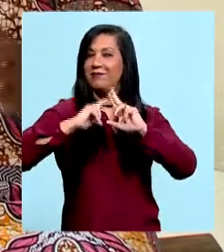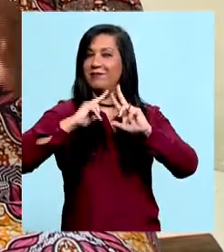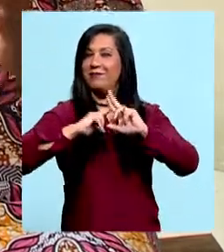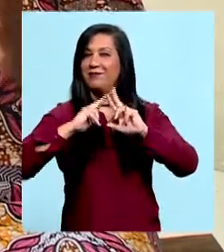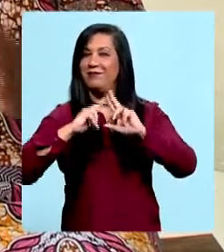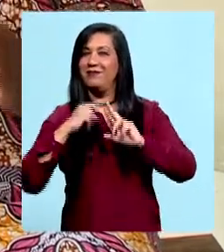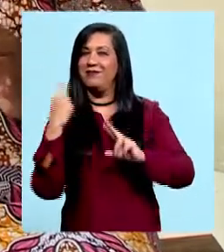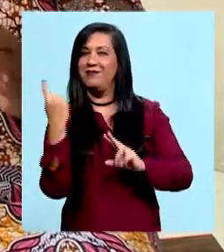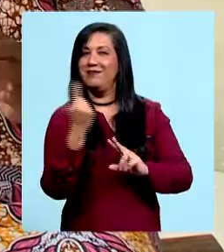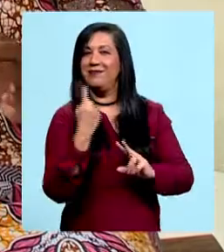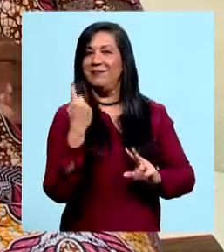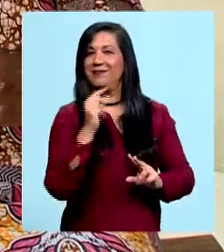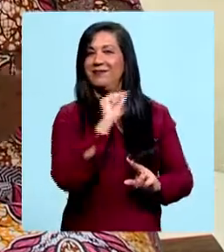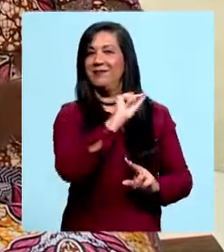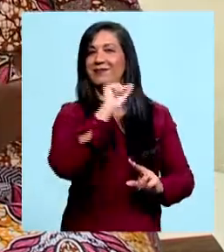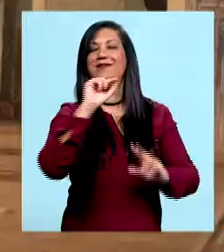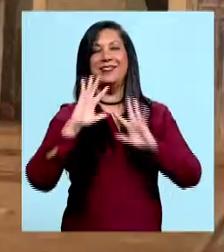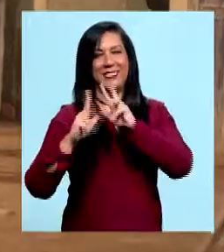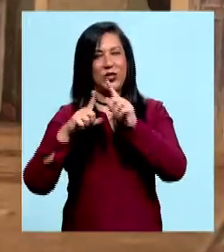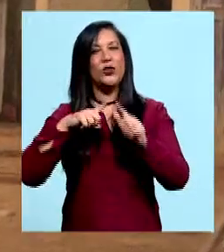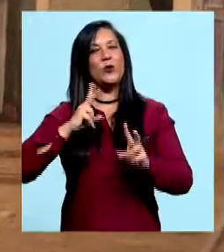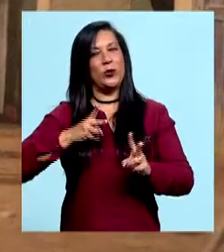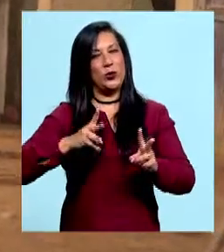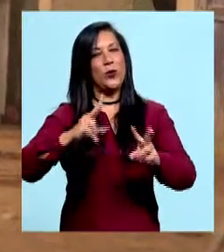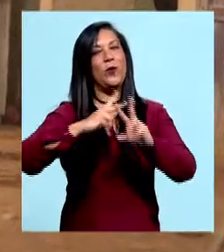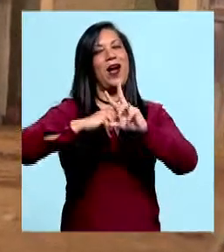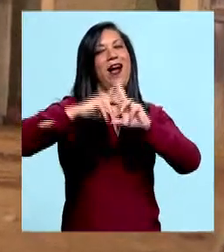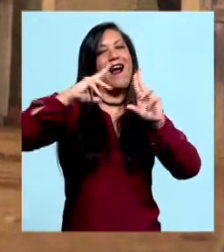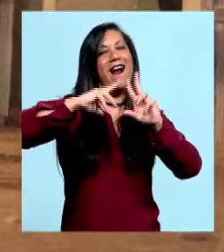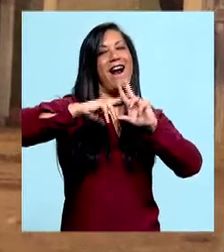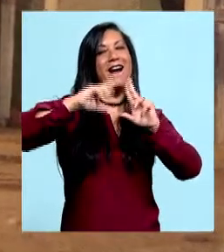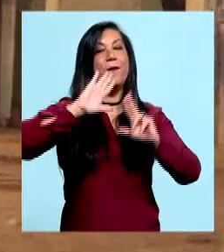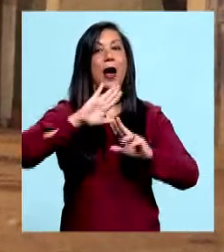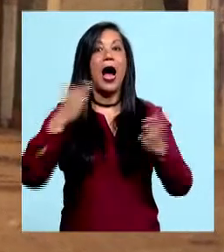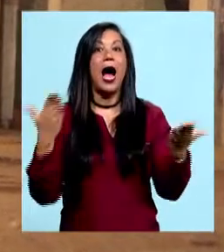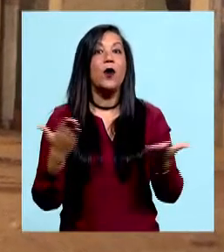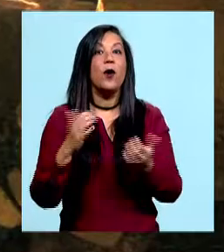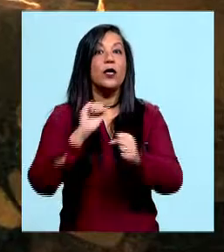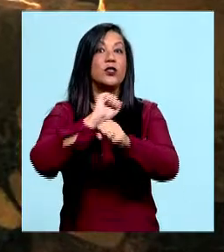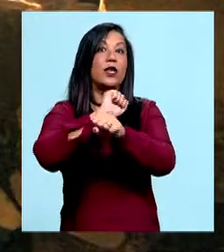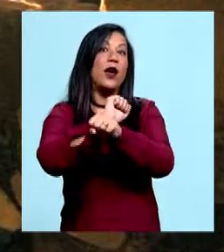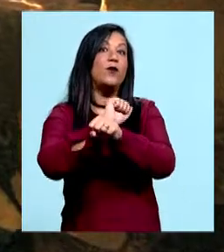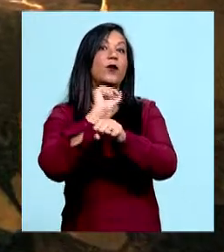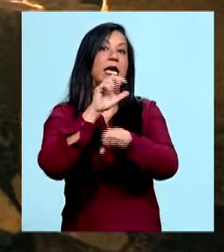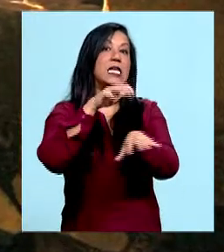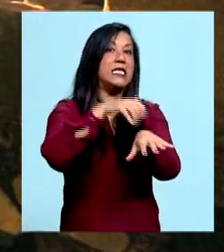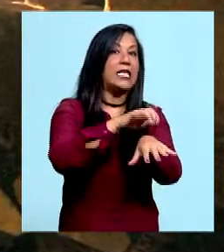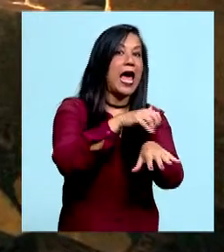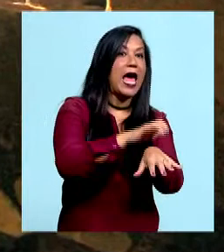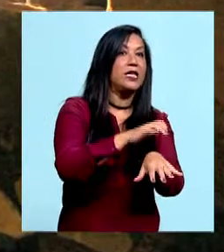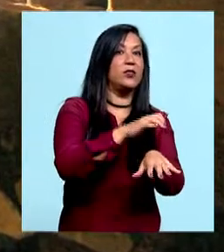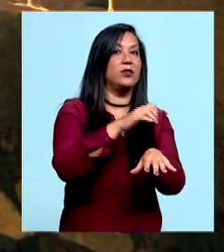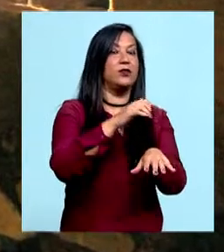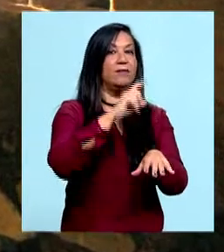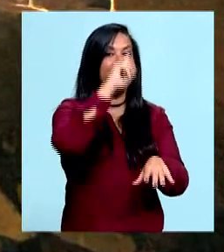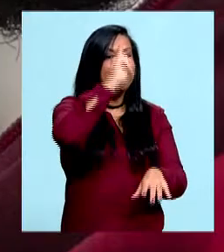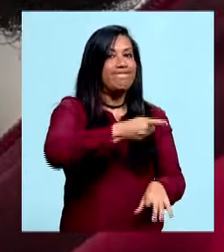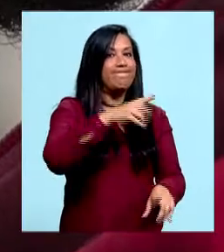nos cantos mais sombrios do mundo. Agora é a escravatura sexual que atormenta as